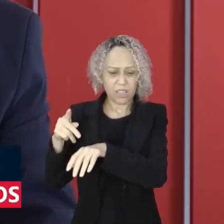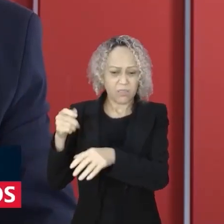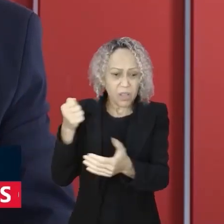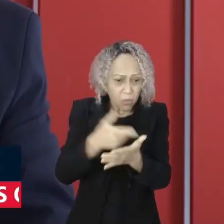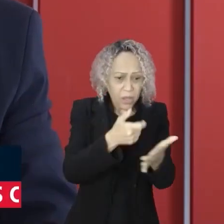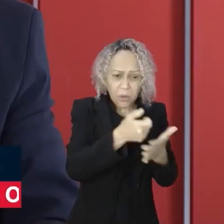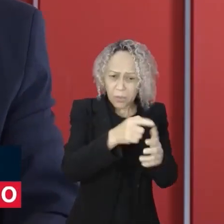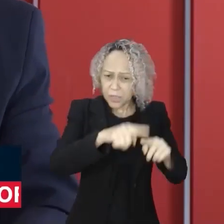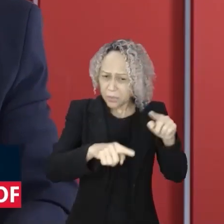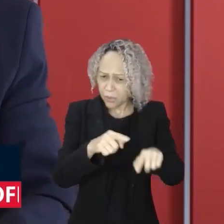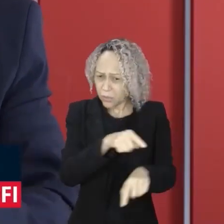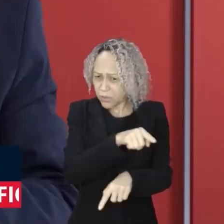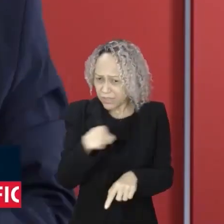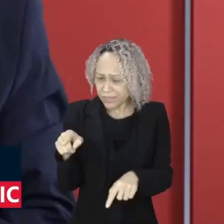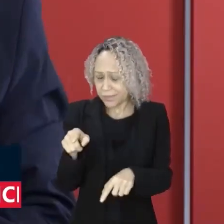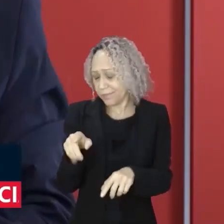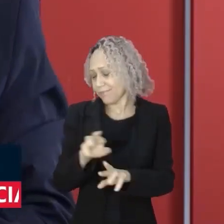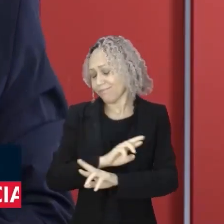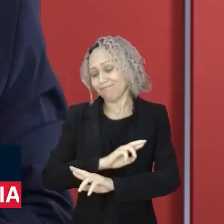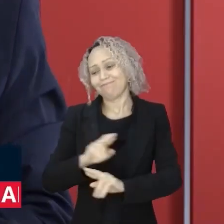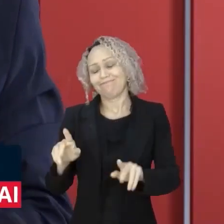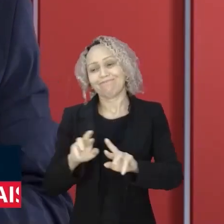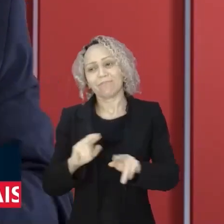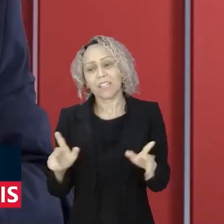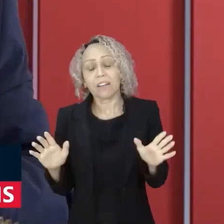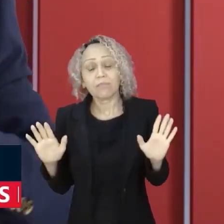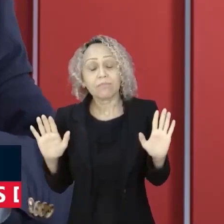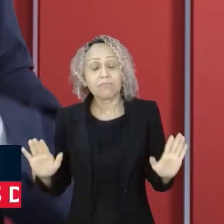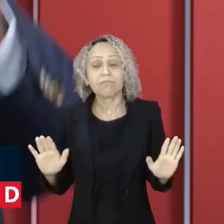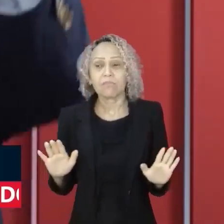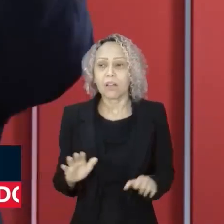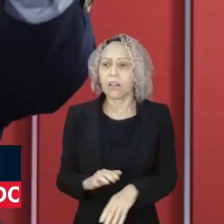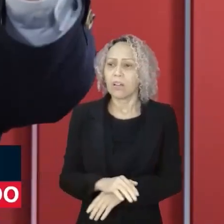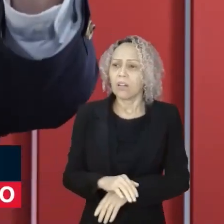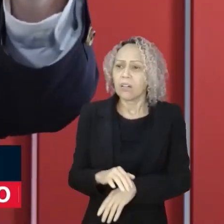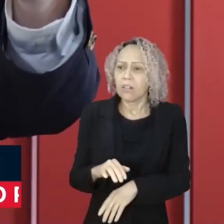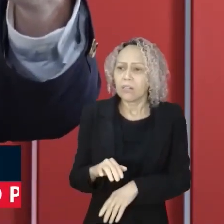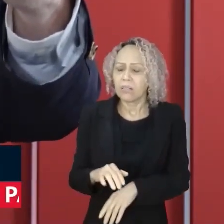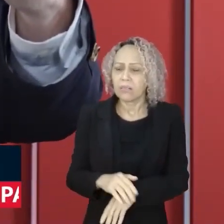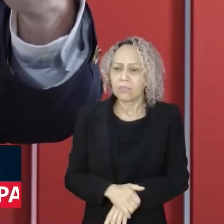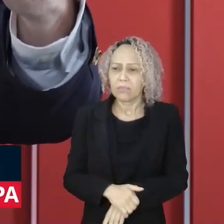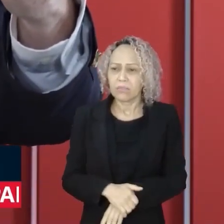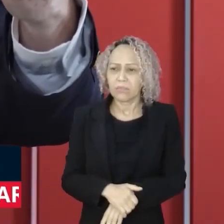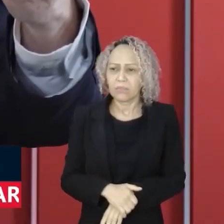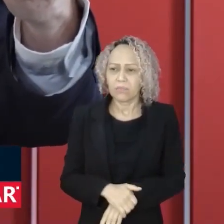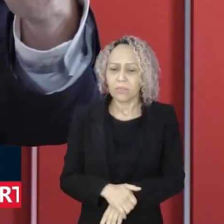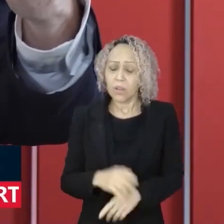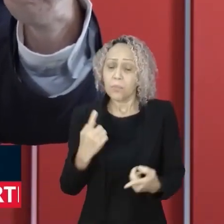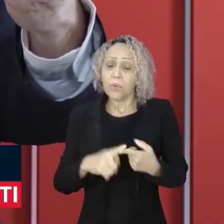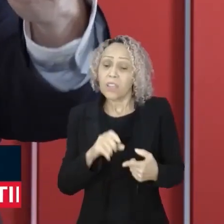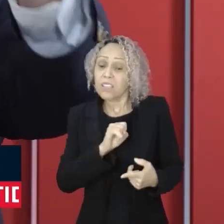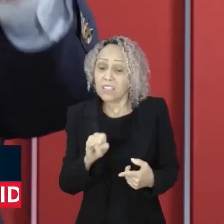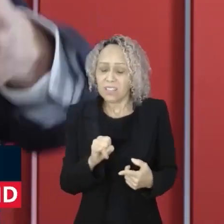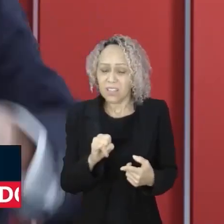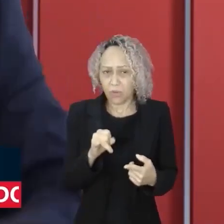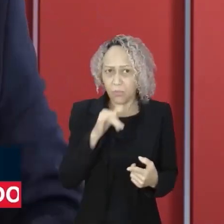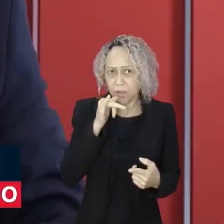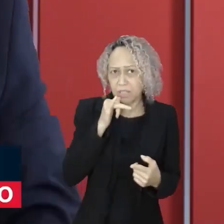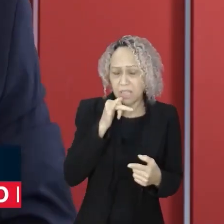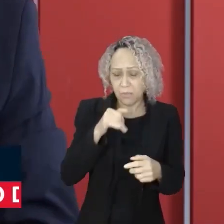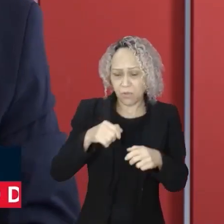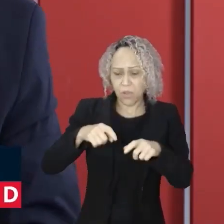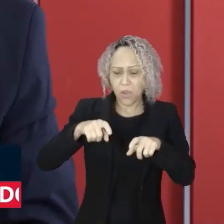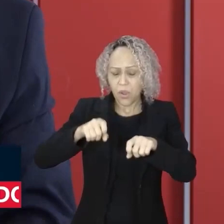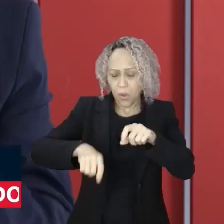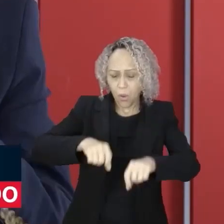e tóxicos, eu estou dando um tiro no pé, porque eu vou dificultar a minha comercialização e exportação. Então eu sempre digo que o